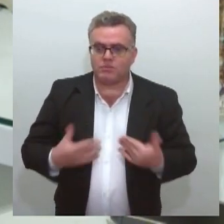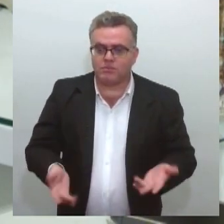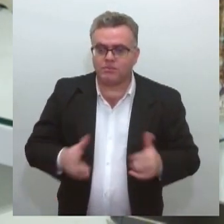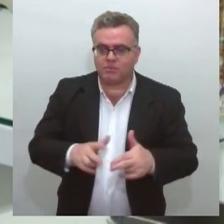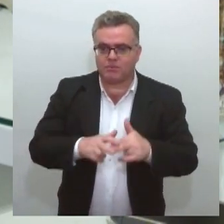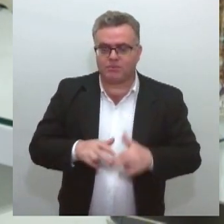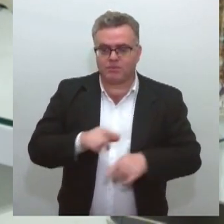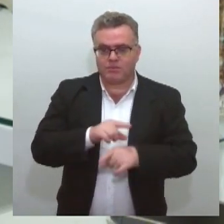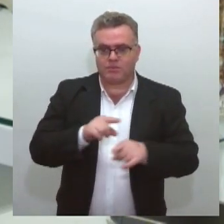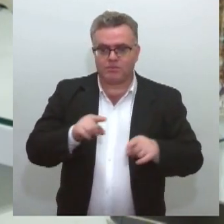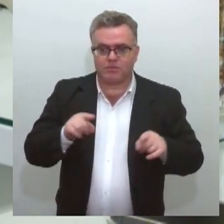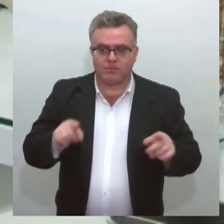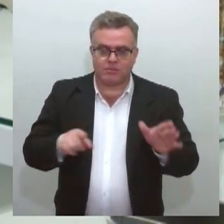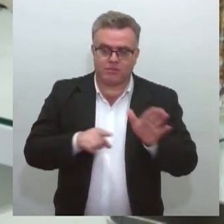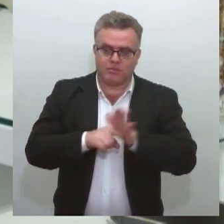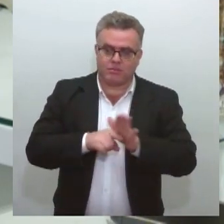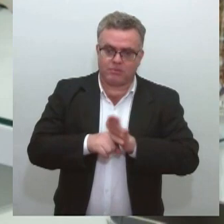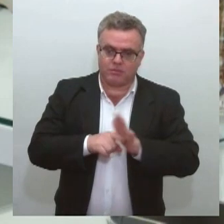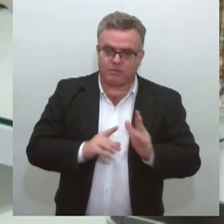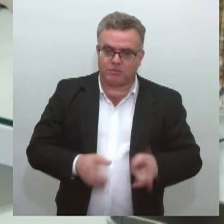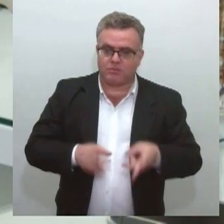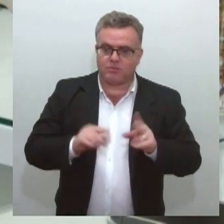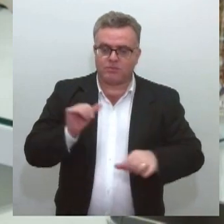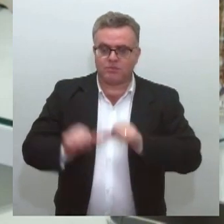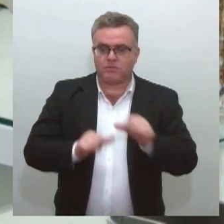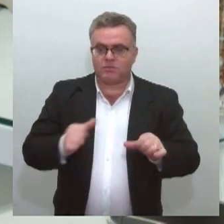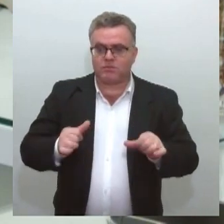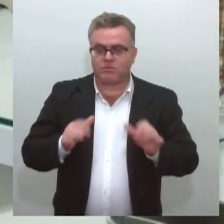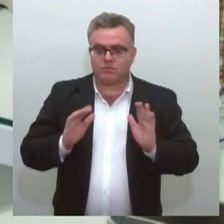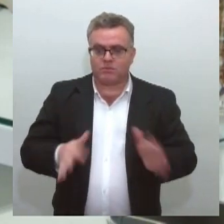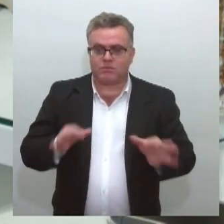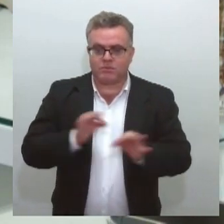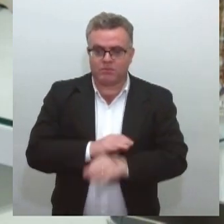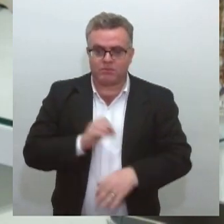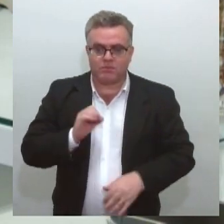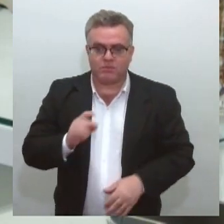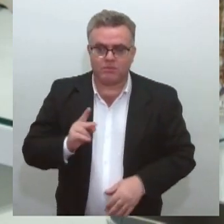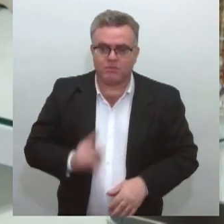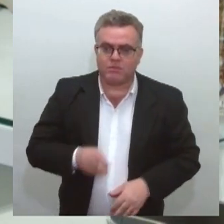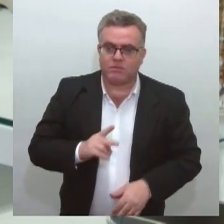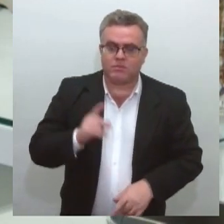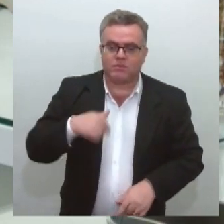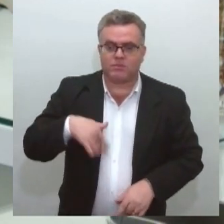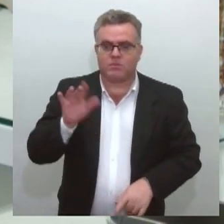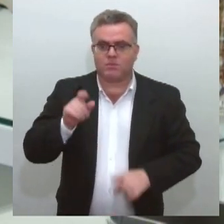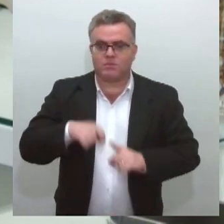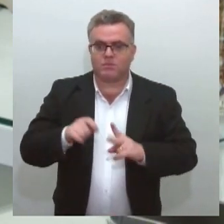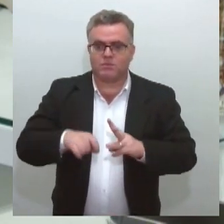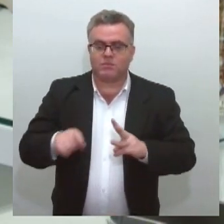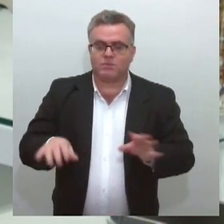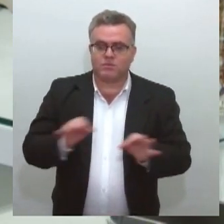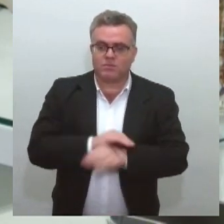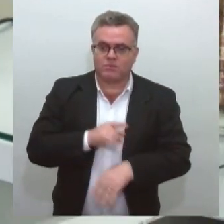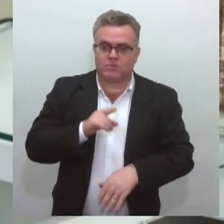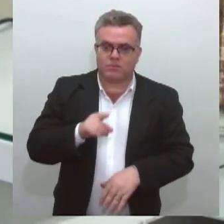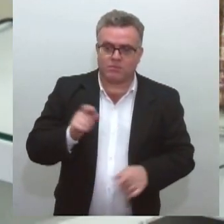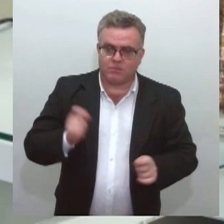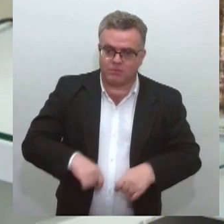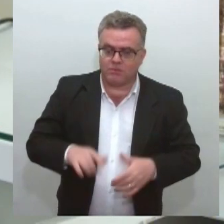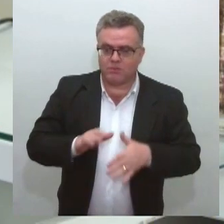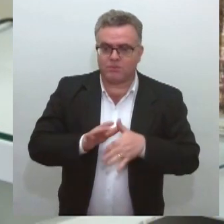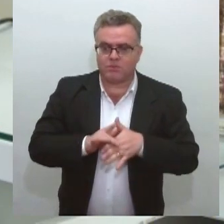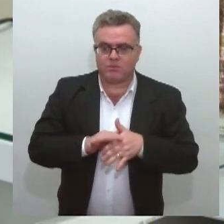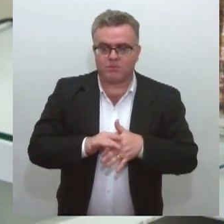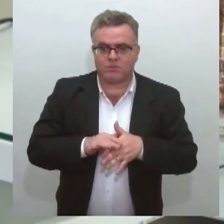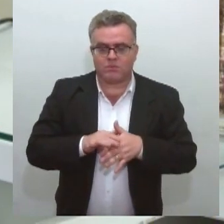de creatinina e ele está alterado e persiste alterado por mais de 3 meses, pode dizer que a pessoa tem doença renal crônica. A